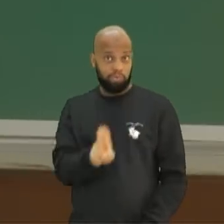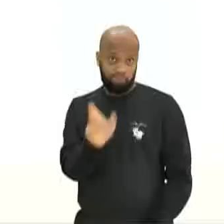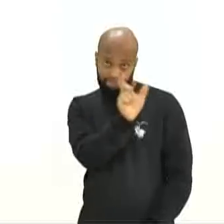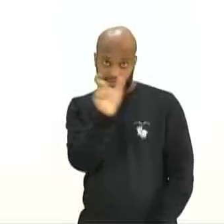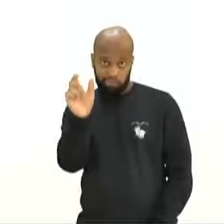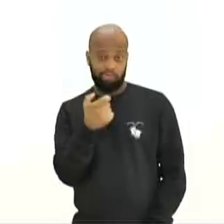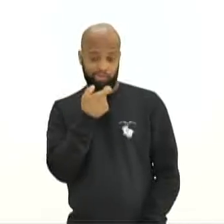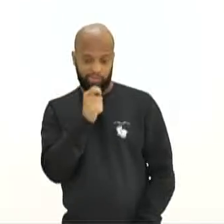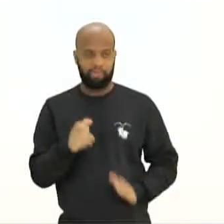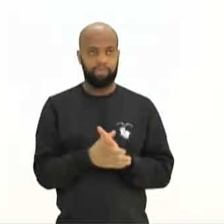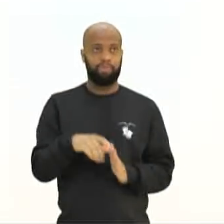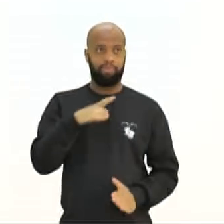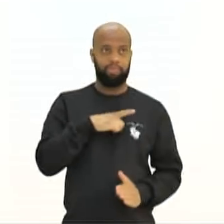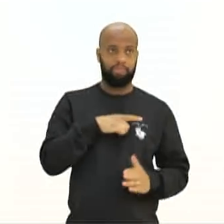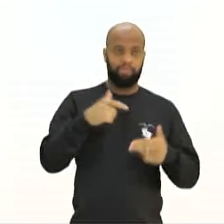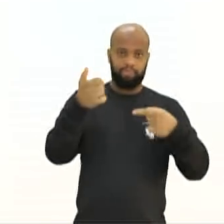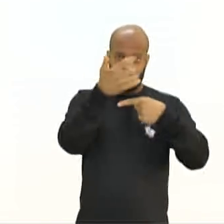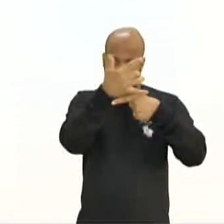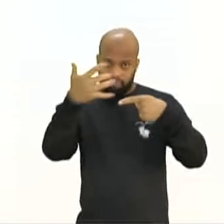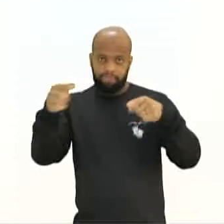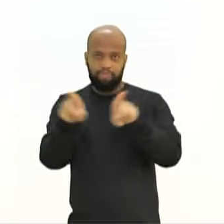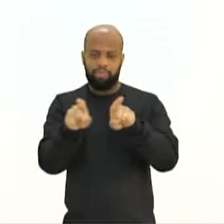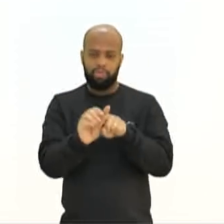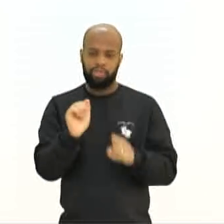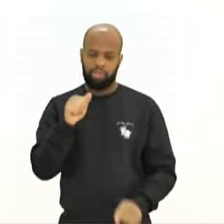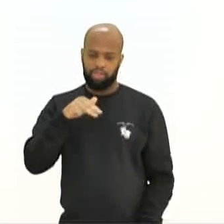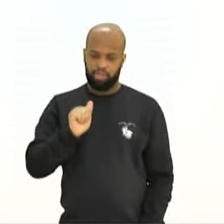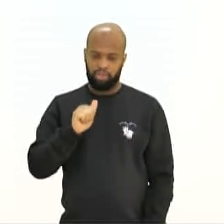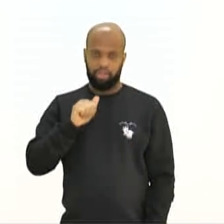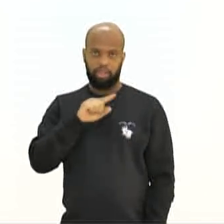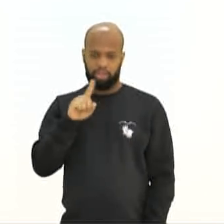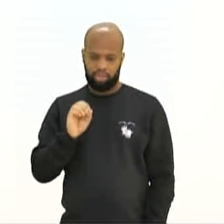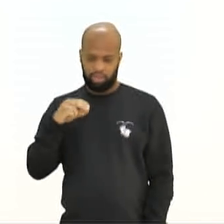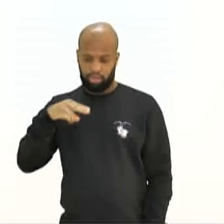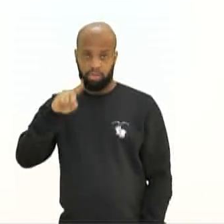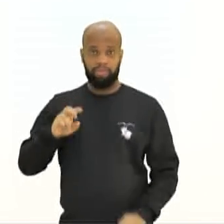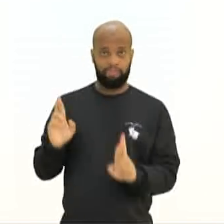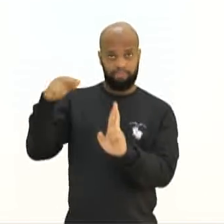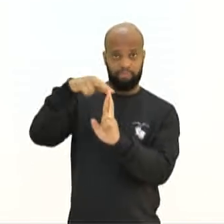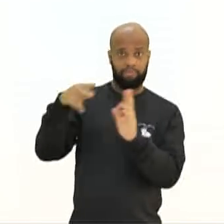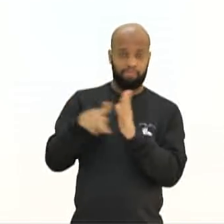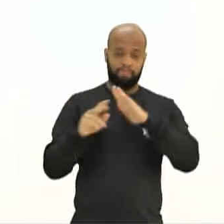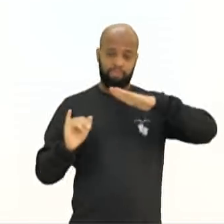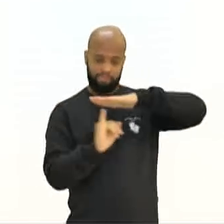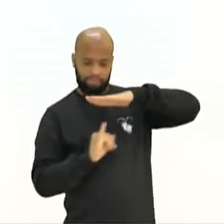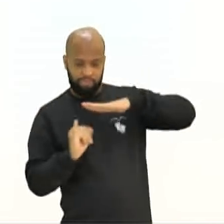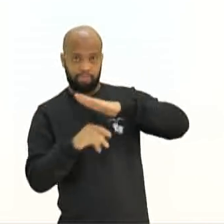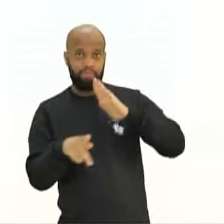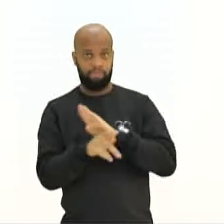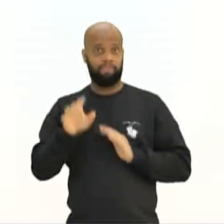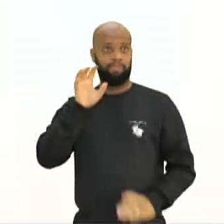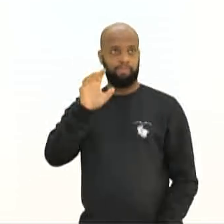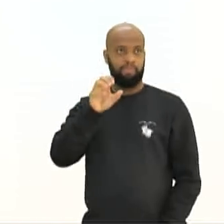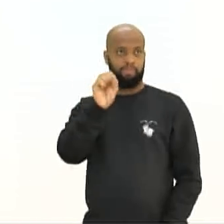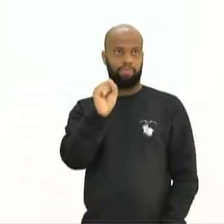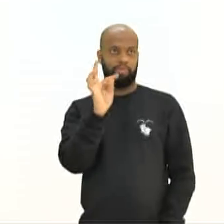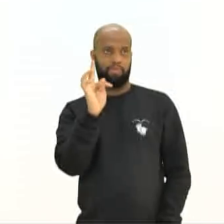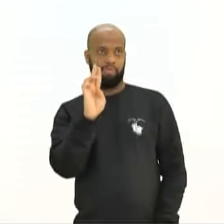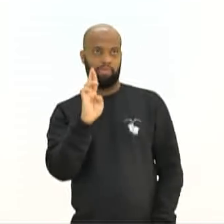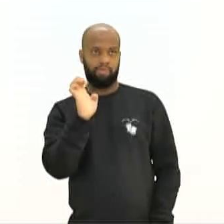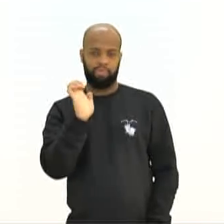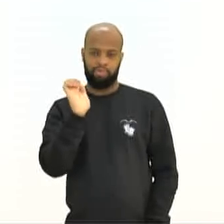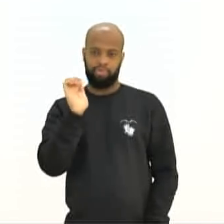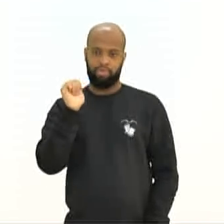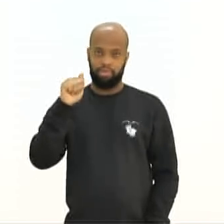ó. Tanto Netflix quanto Amazon Prime Video continuarão a ser referência na indústria de streaming, primeira vez que ele usa a palavra